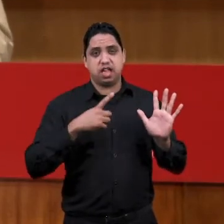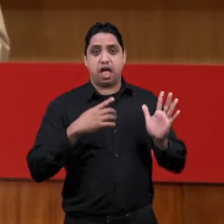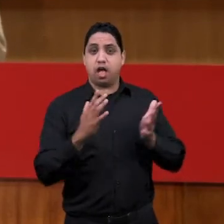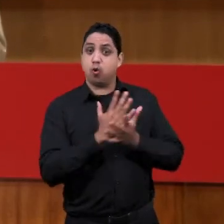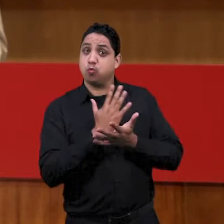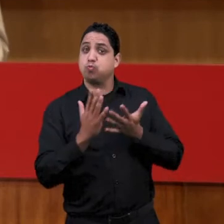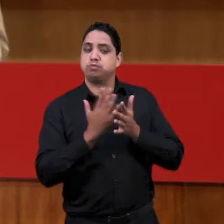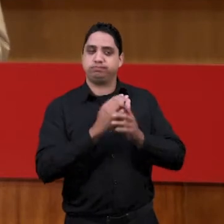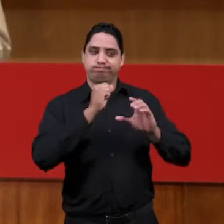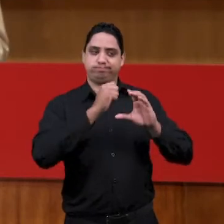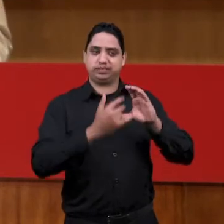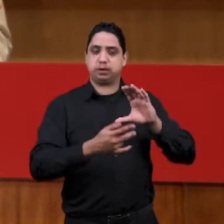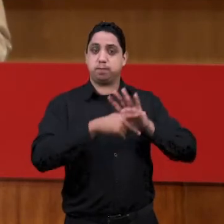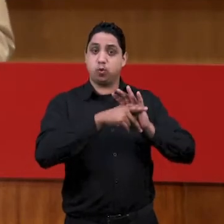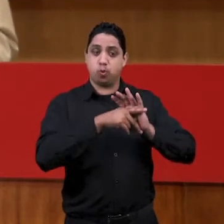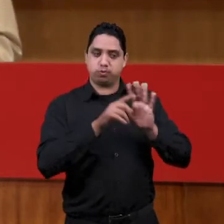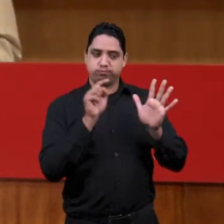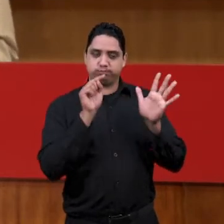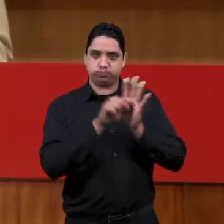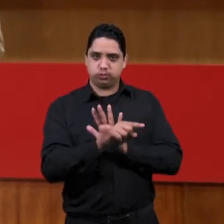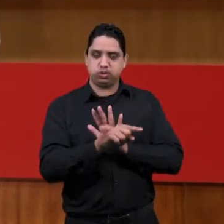alguns aspectos da pergunta,